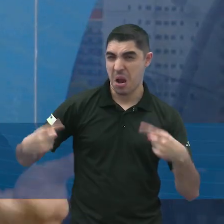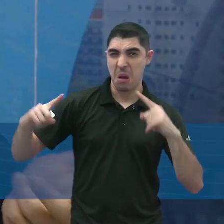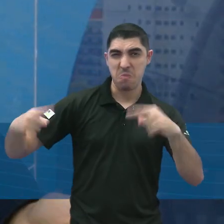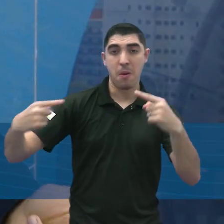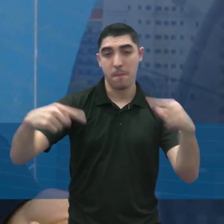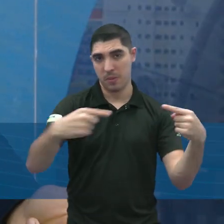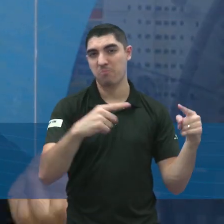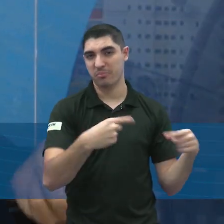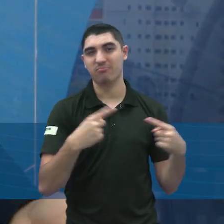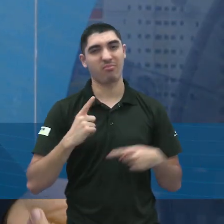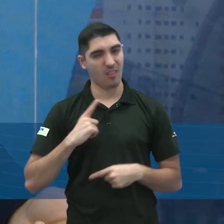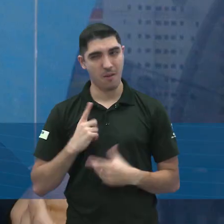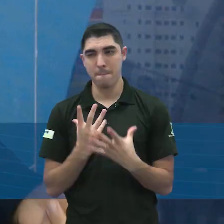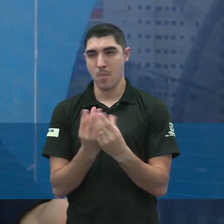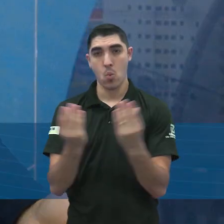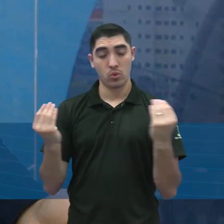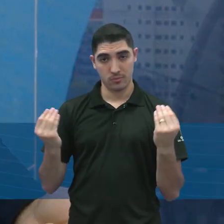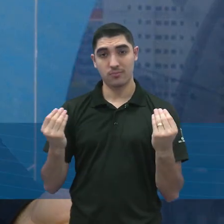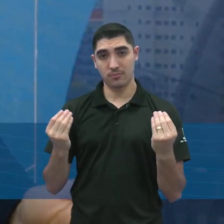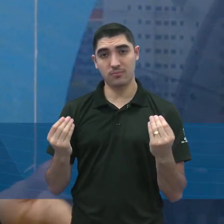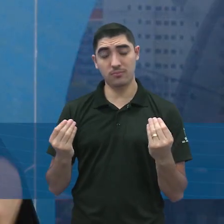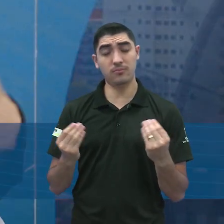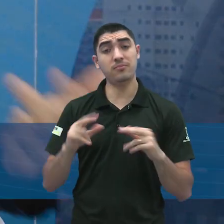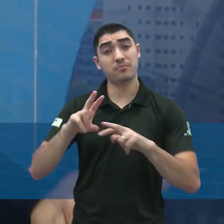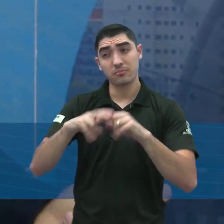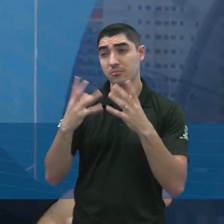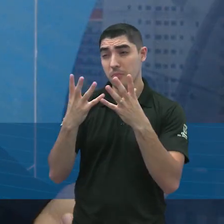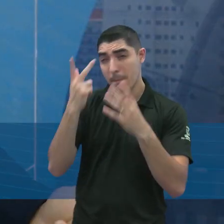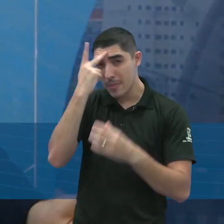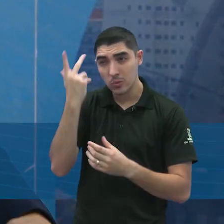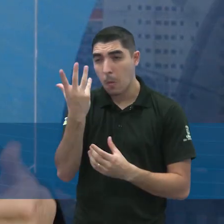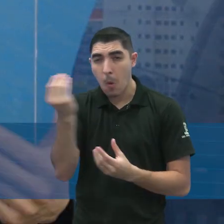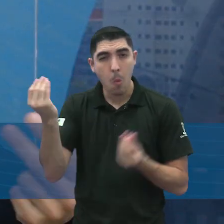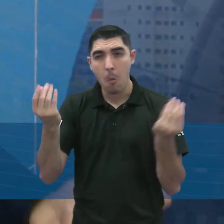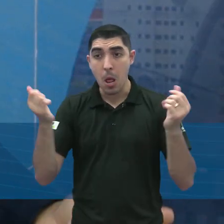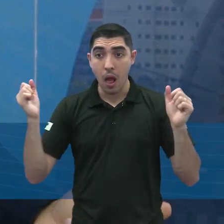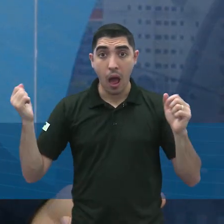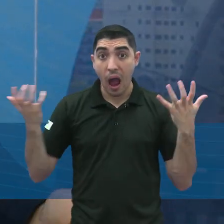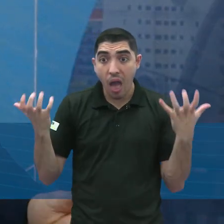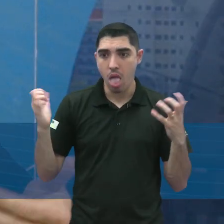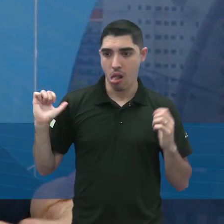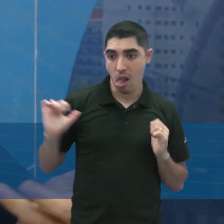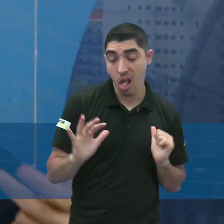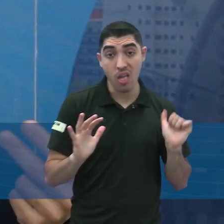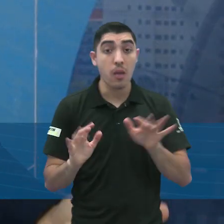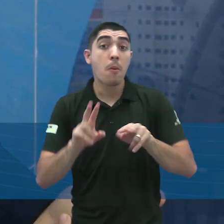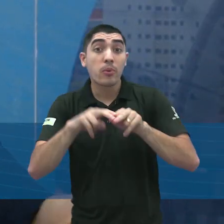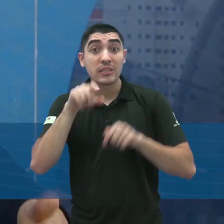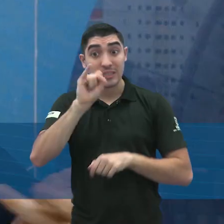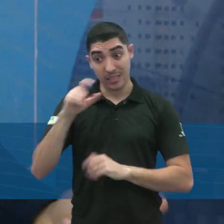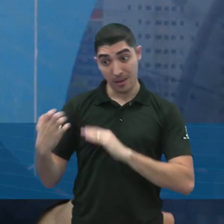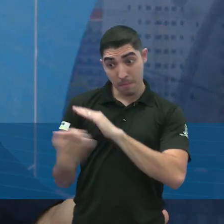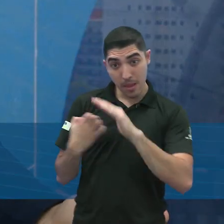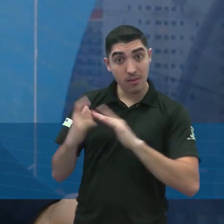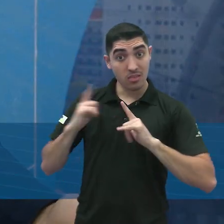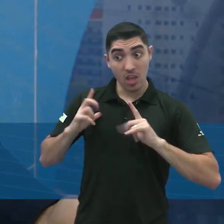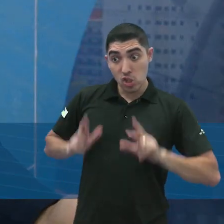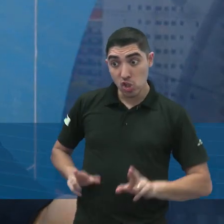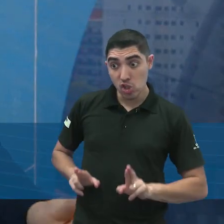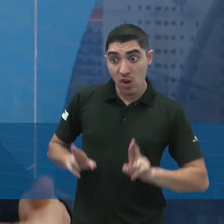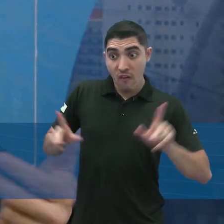anteriormente, as barreiras de entrada caíram, diminuíram bastante, isso entrou muita gente. Essa grande competição hoje ganha quem se